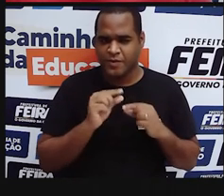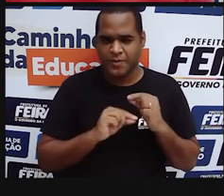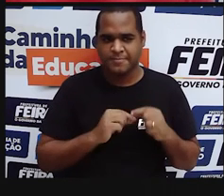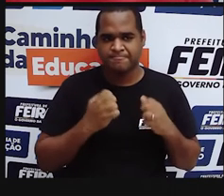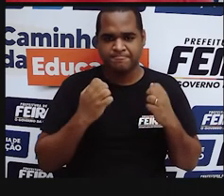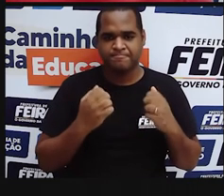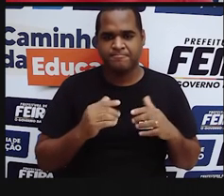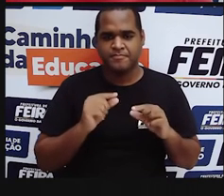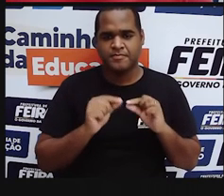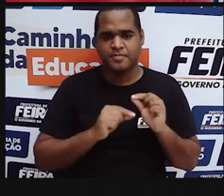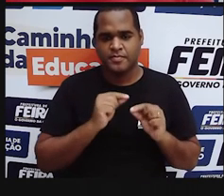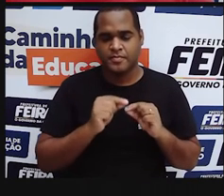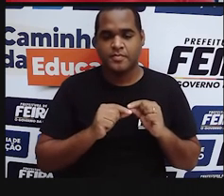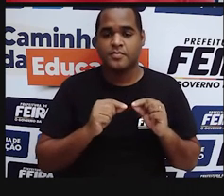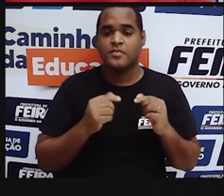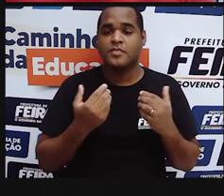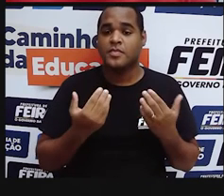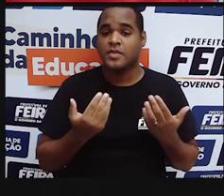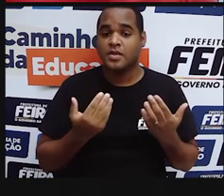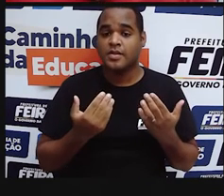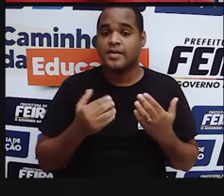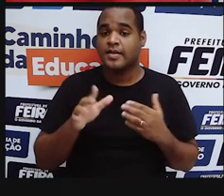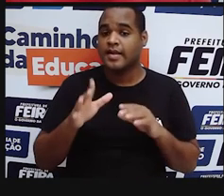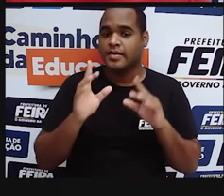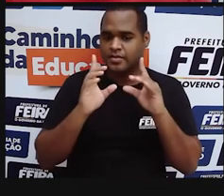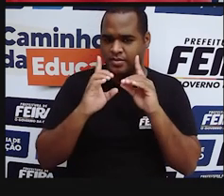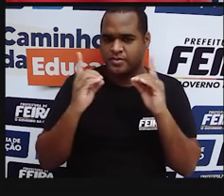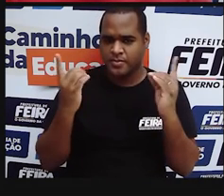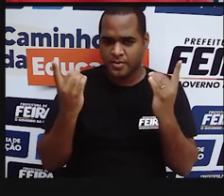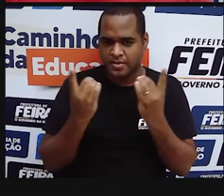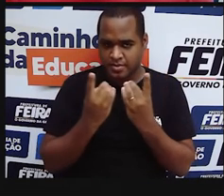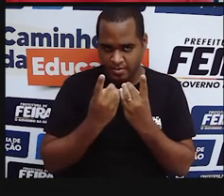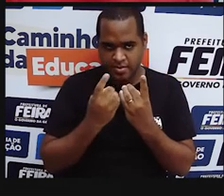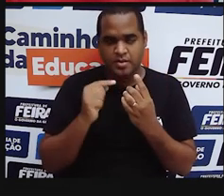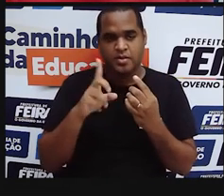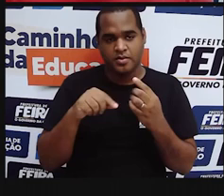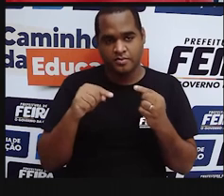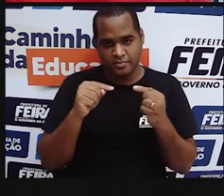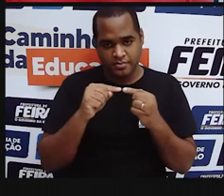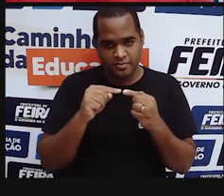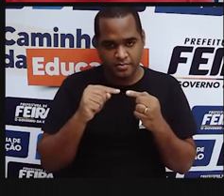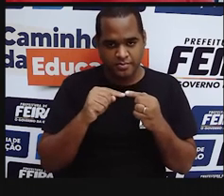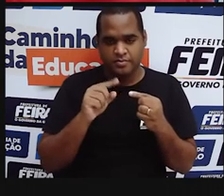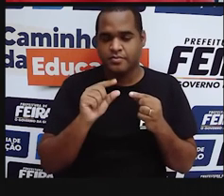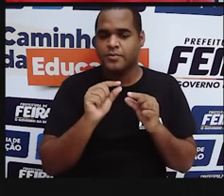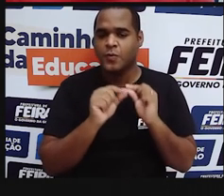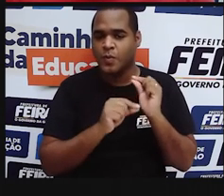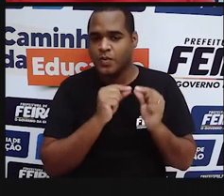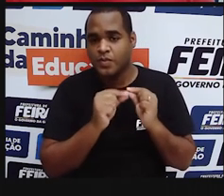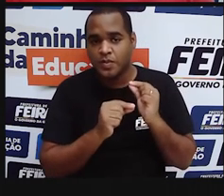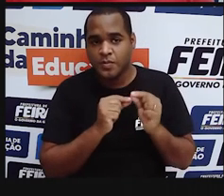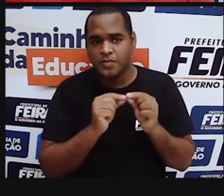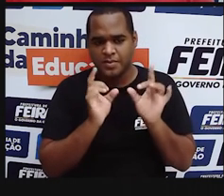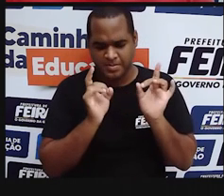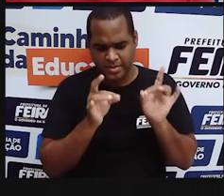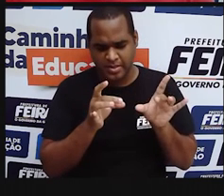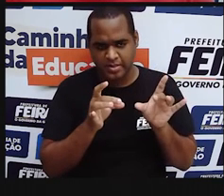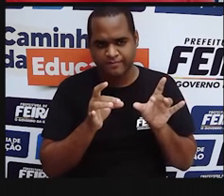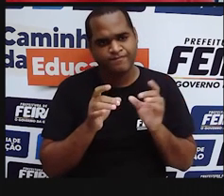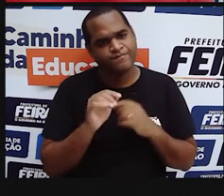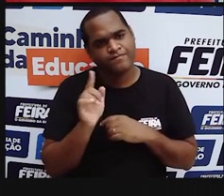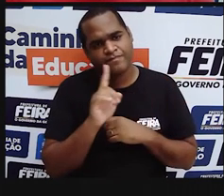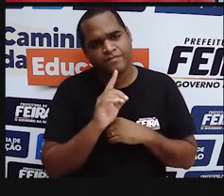ao ponto central que eu coloquei. E aí, se a democracia tinha esses problemas todos, ela deveria